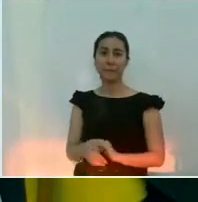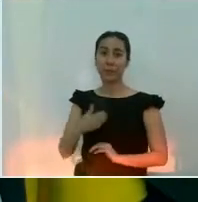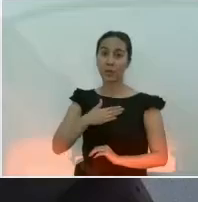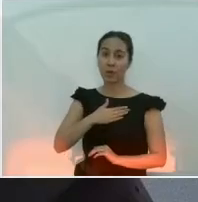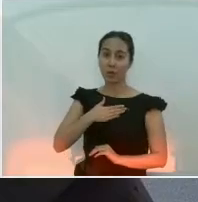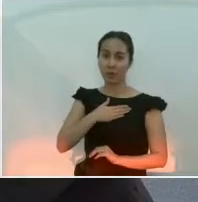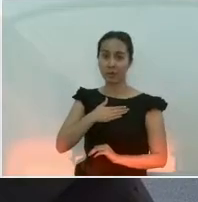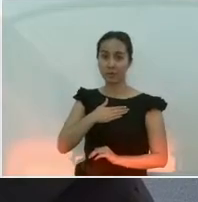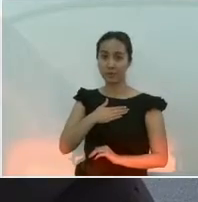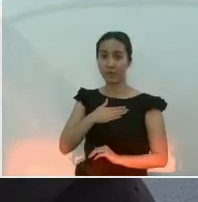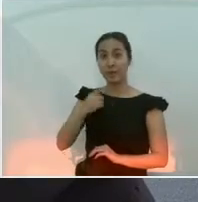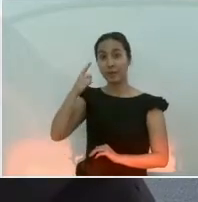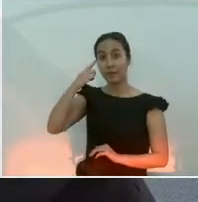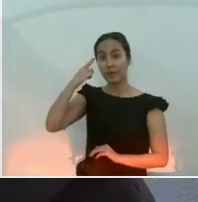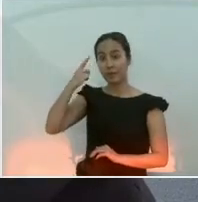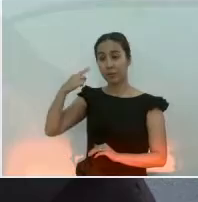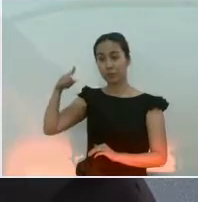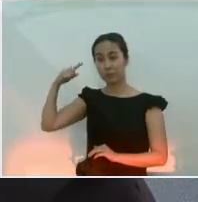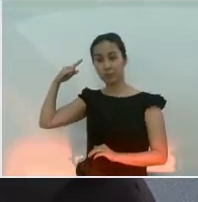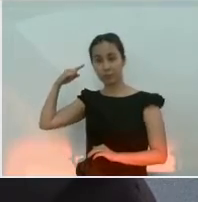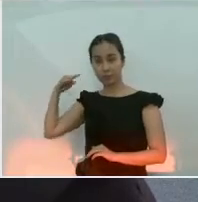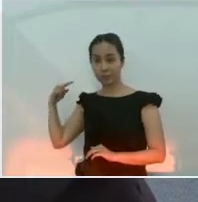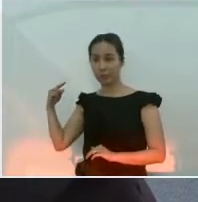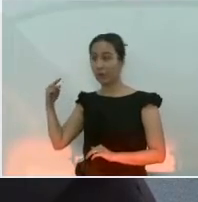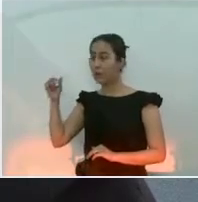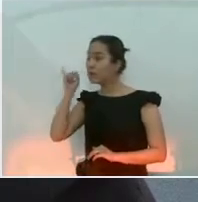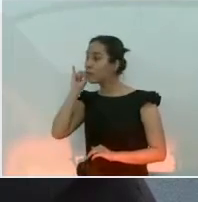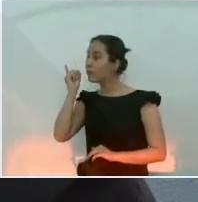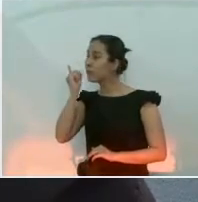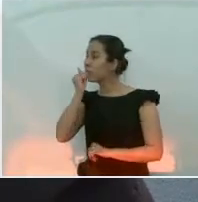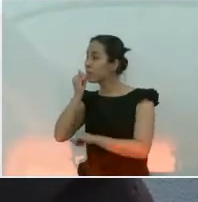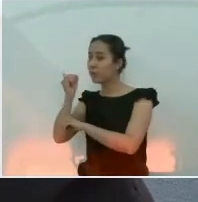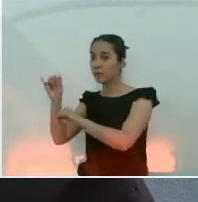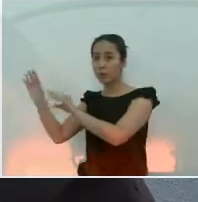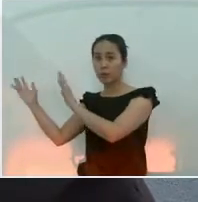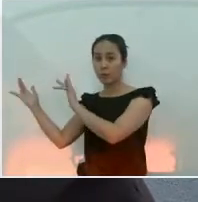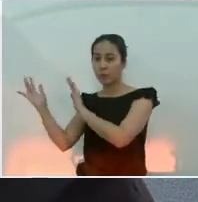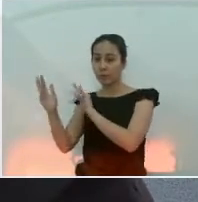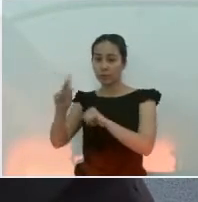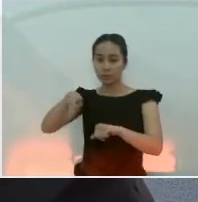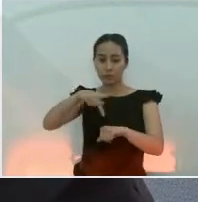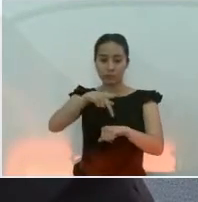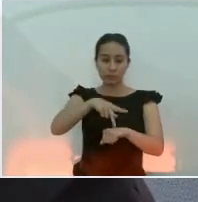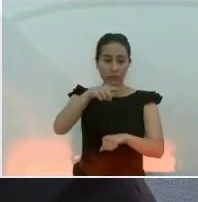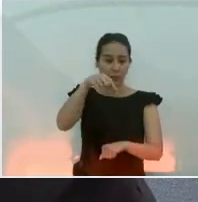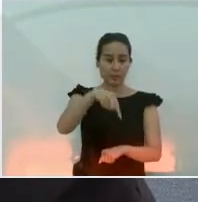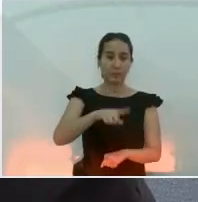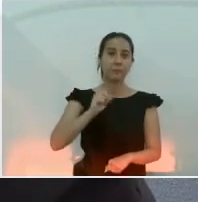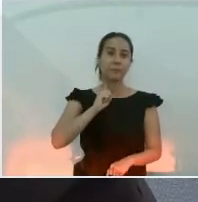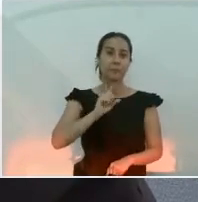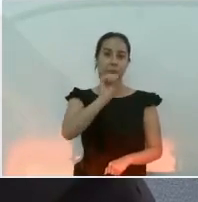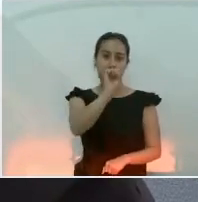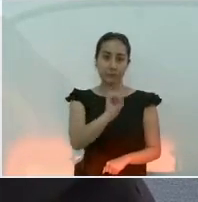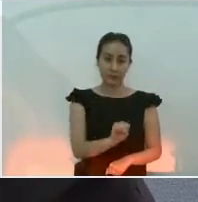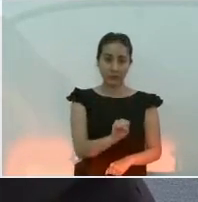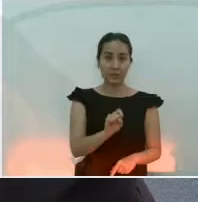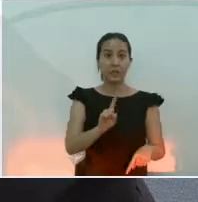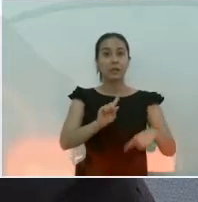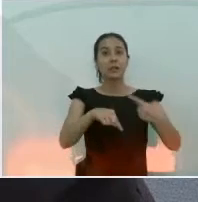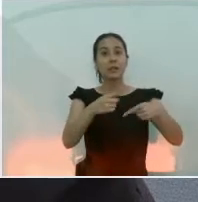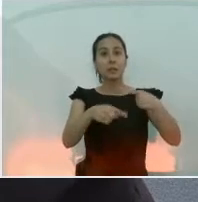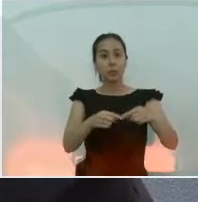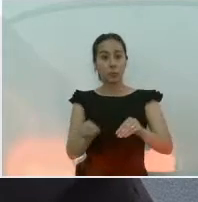sul de minas nos anos 50 embarcaram para o norte do paraná para fazer o quê no norte do